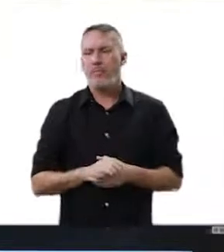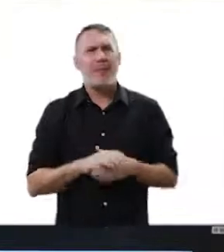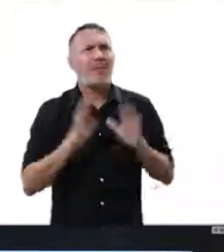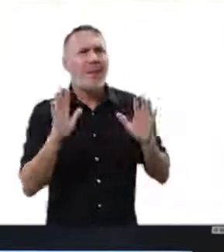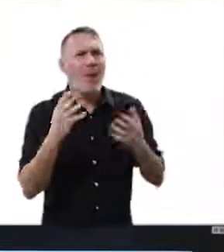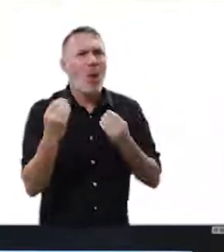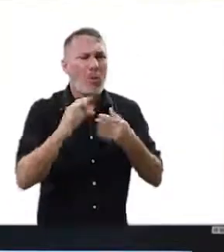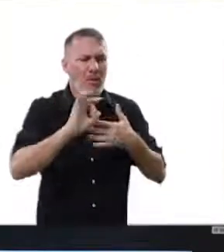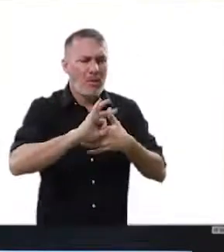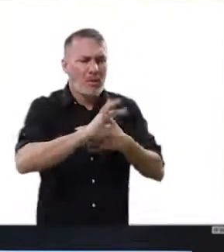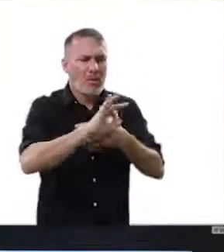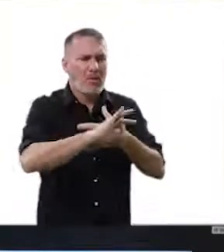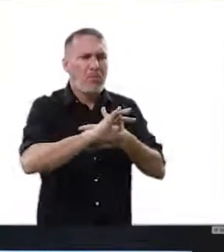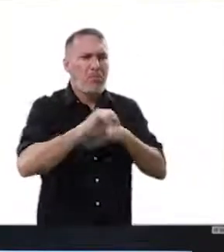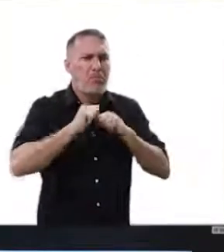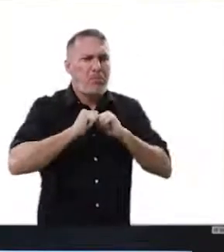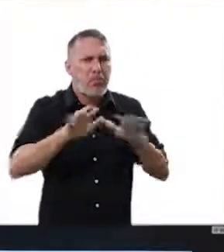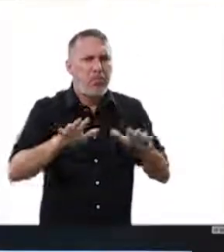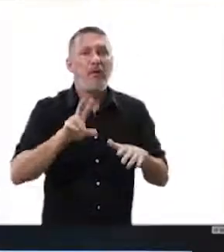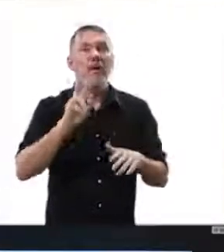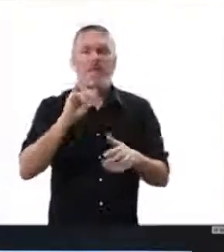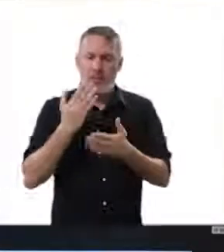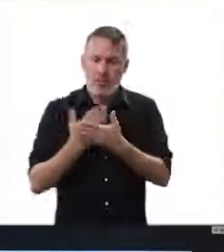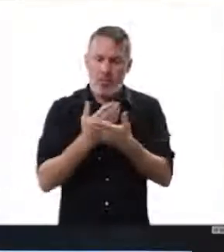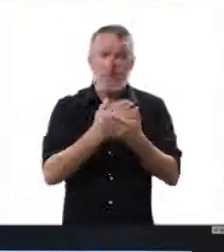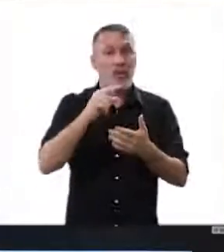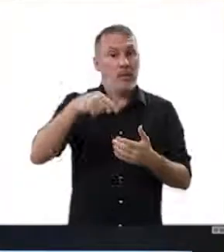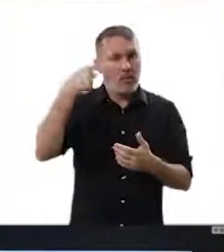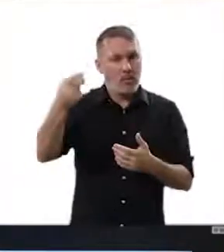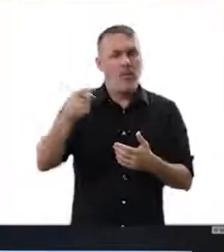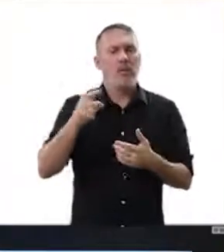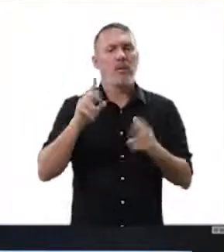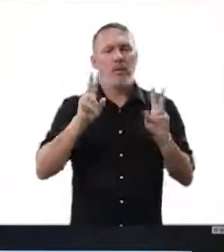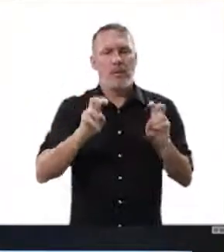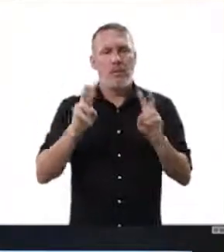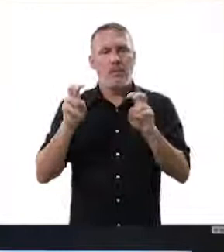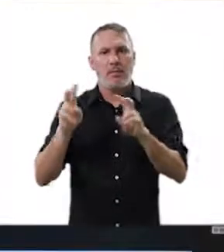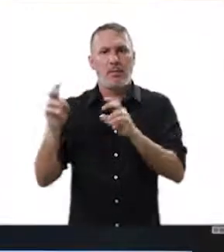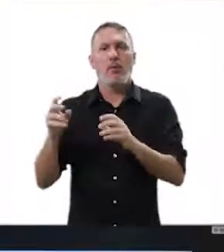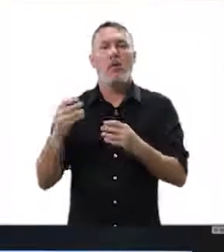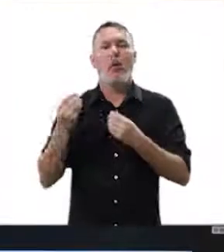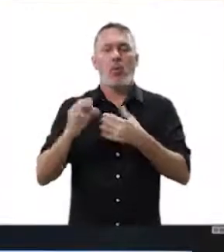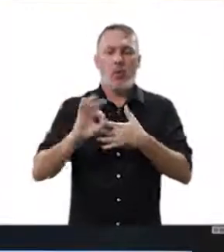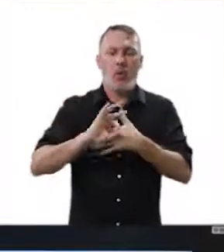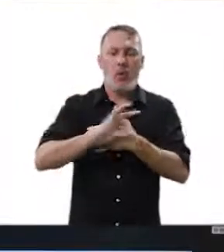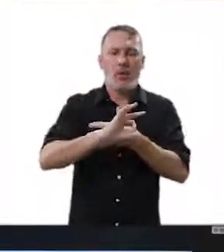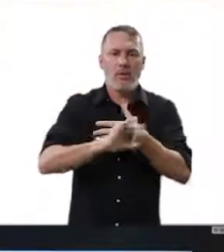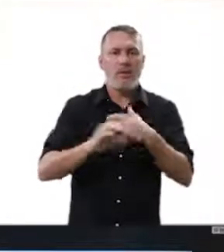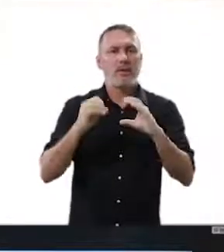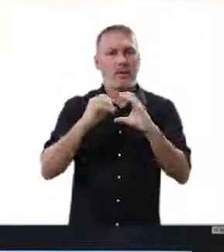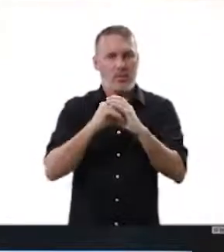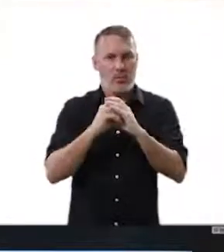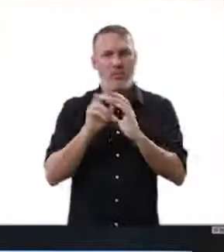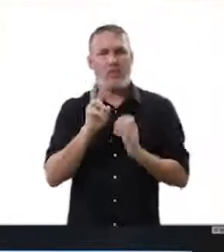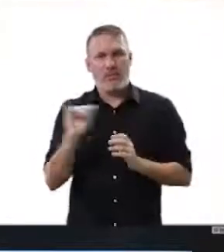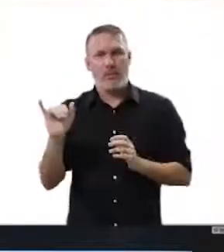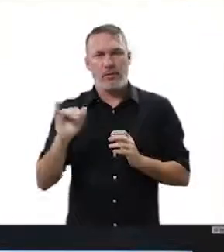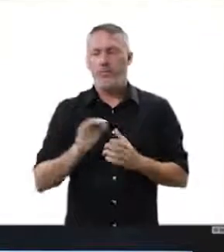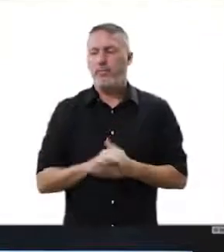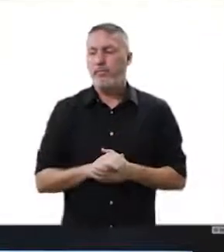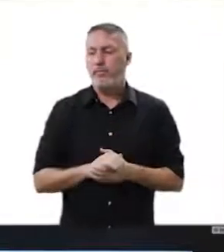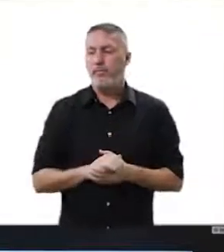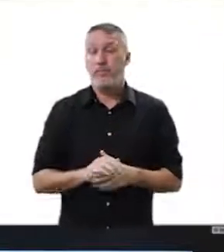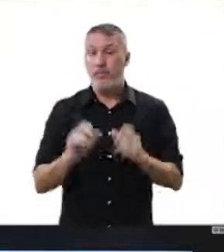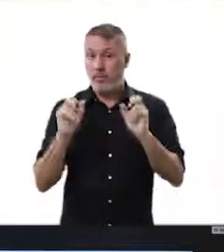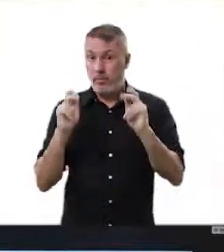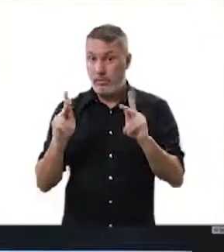espaçozinho azul que está representado, ele é o citosol, porque o citoplasma ele é preenchido por uma